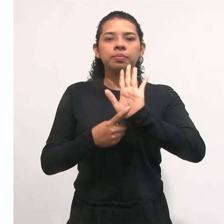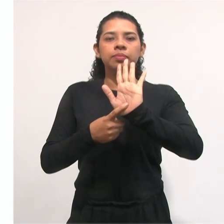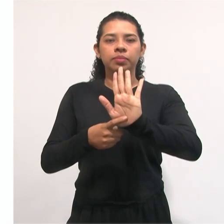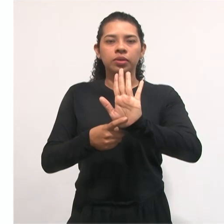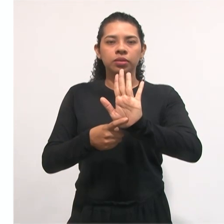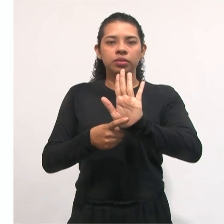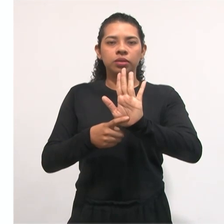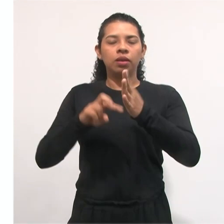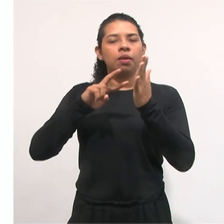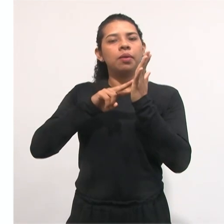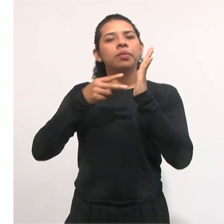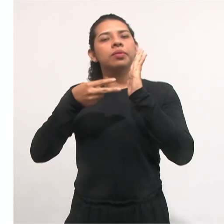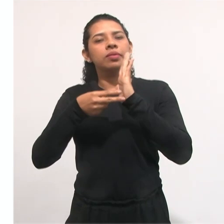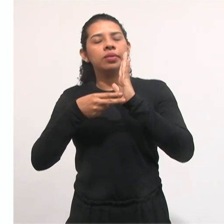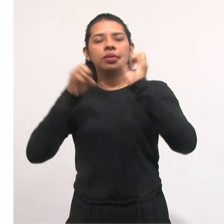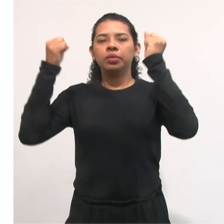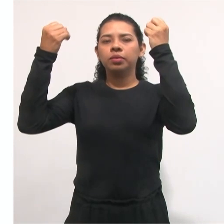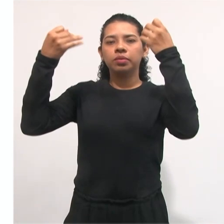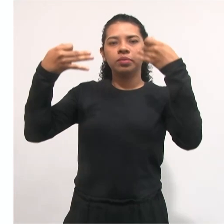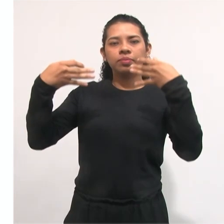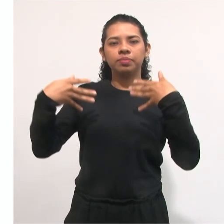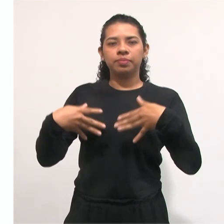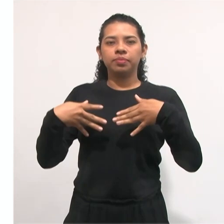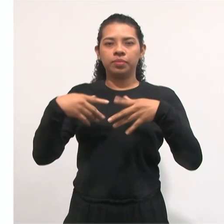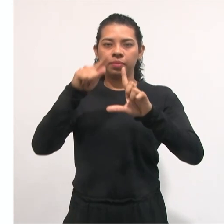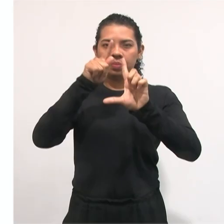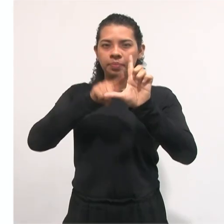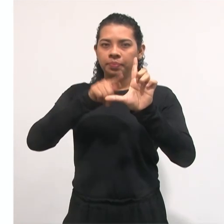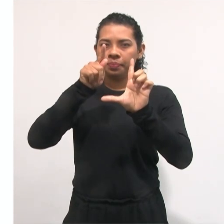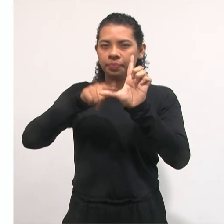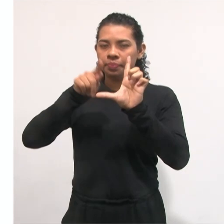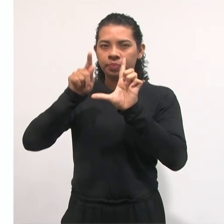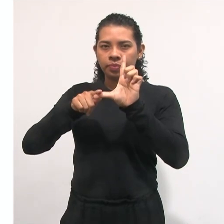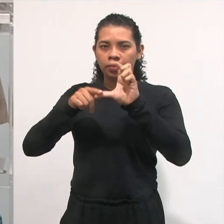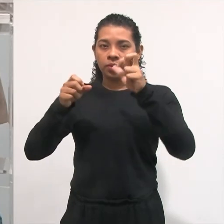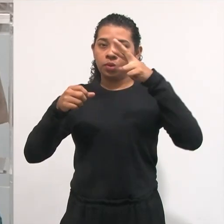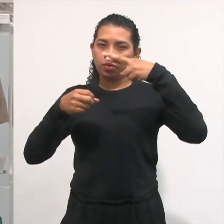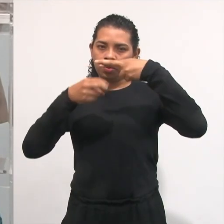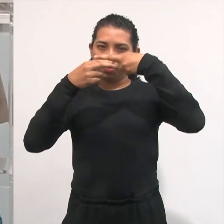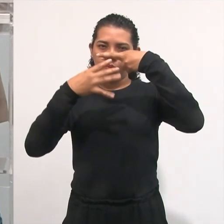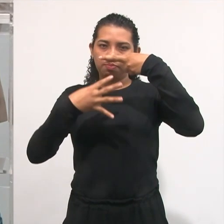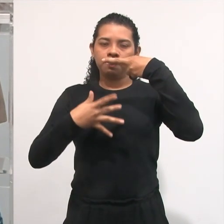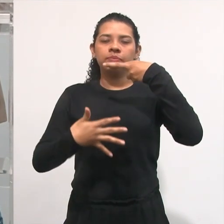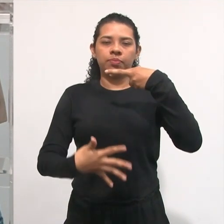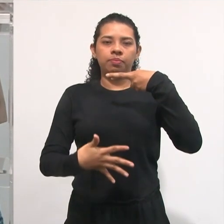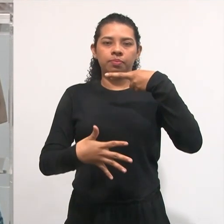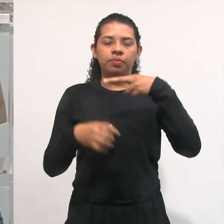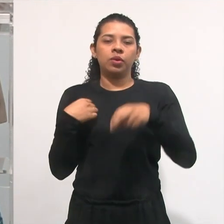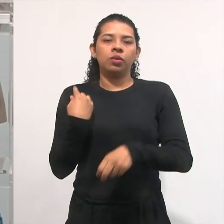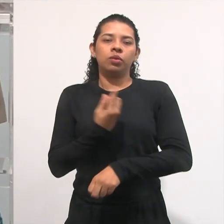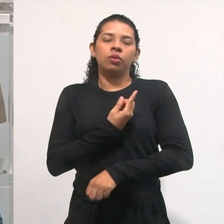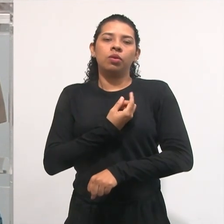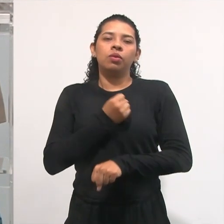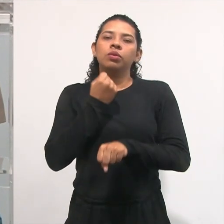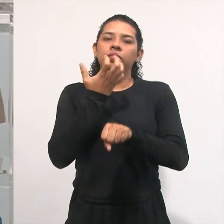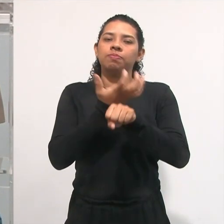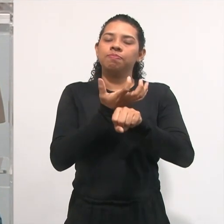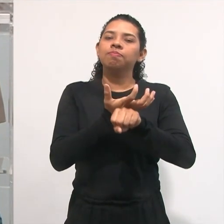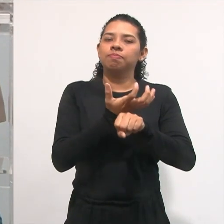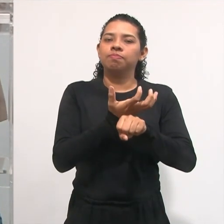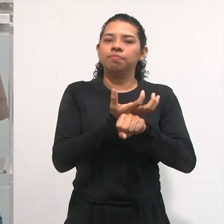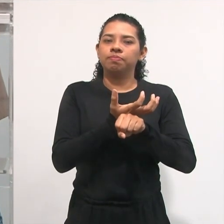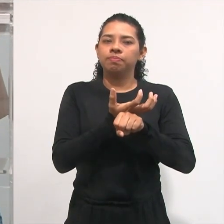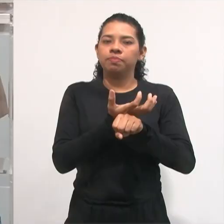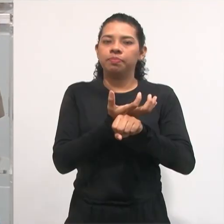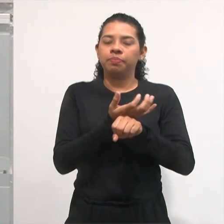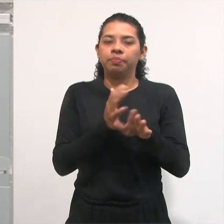uma definição do que vem a ser estatística em uma das referências que a gente está utilizando nessa disciplina. Beleza? Então, estatística